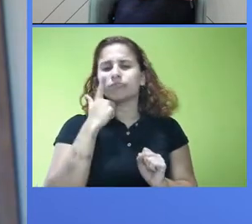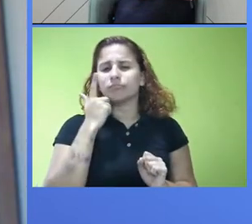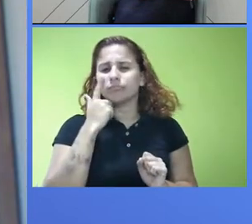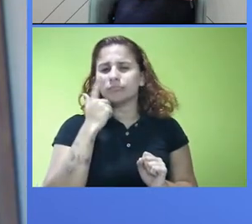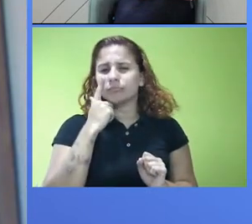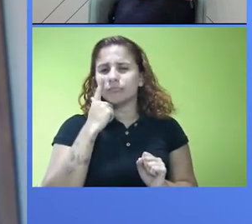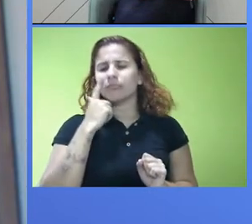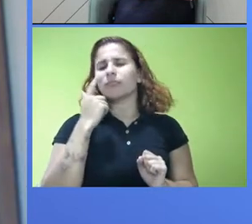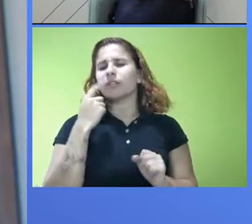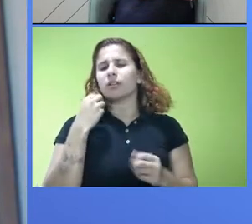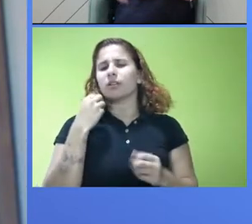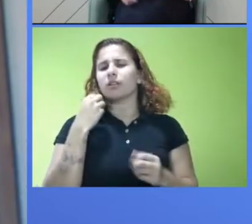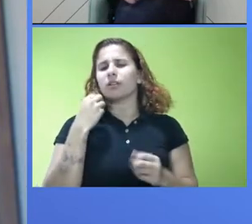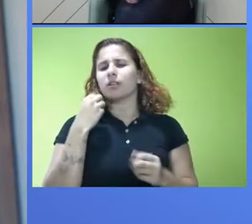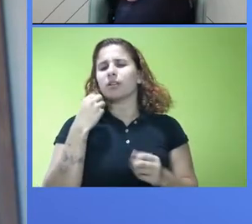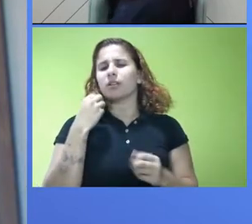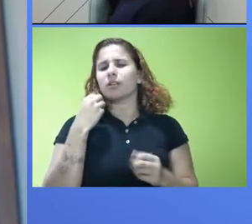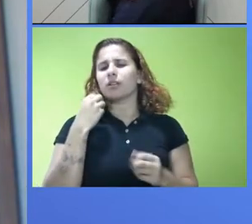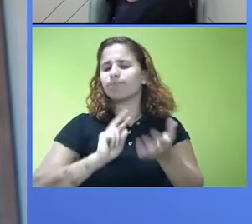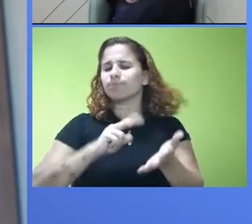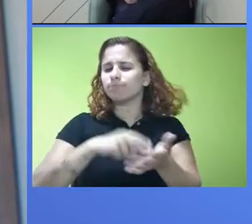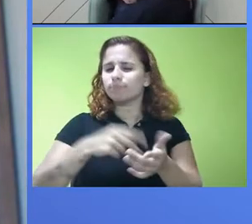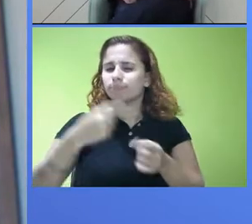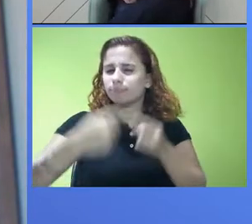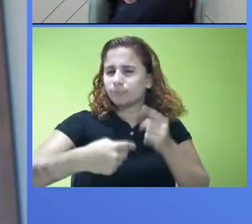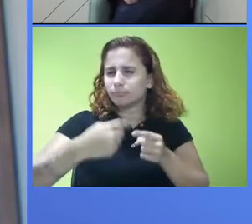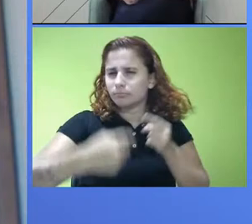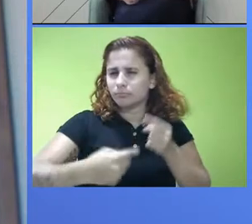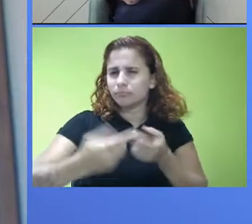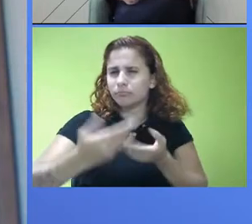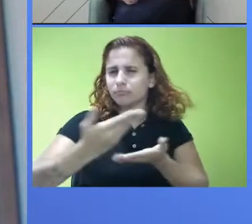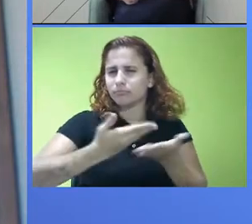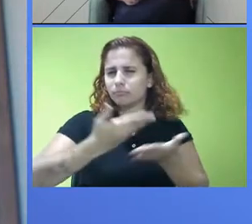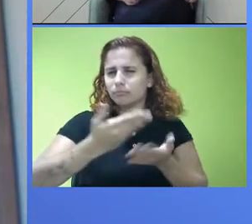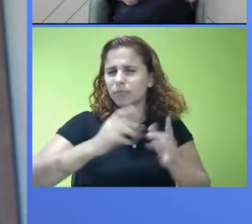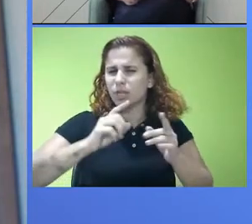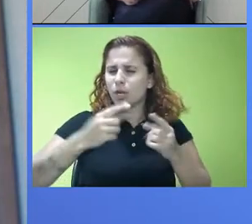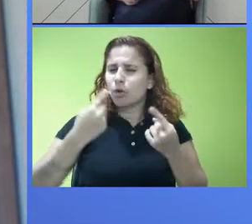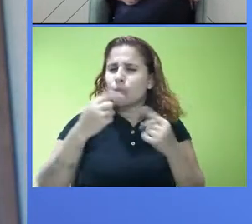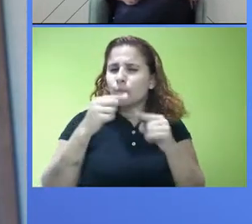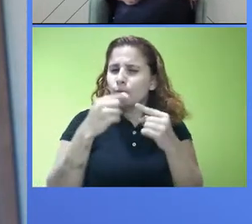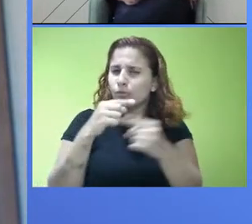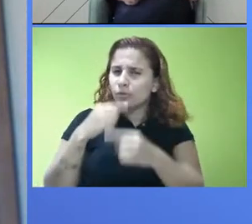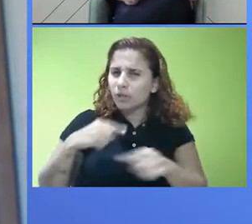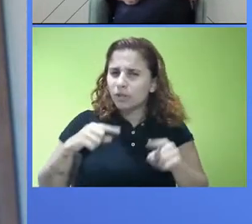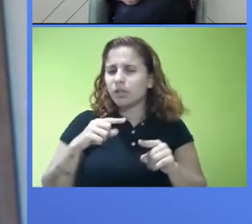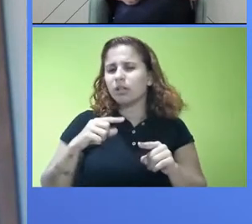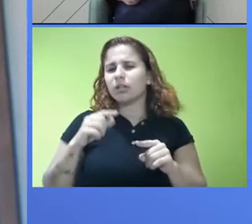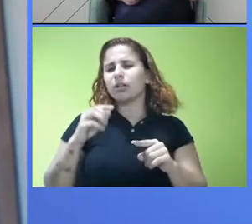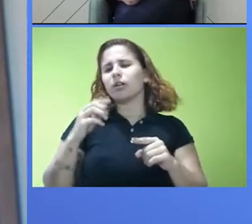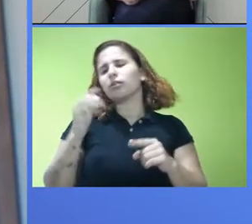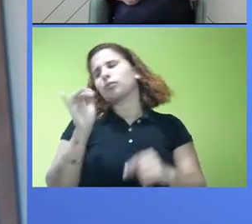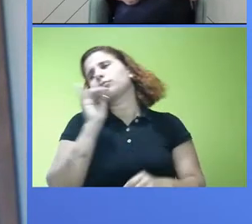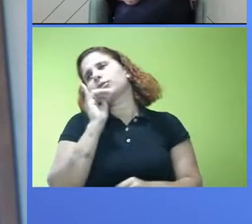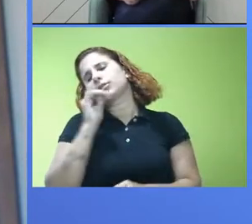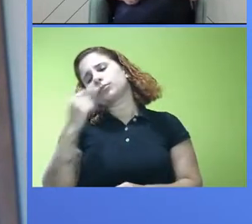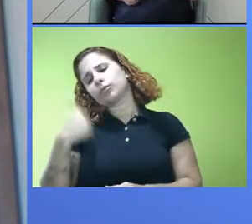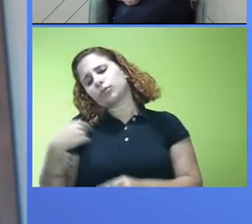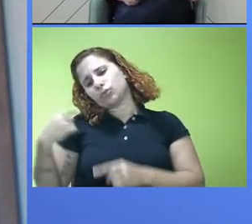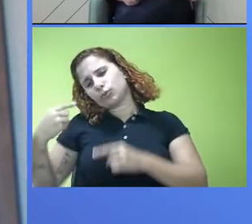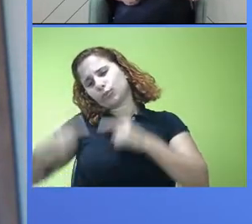certa forma, nos espaços em que nós estamos inseridos, seja na política em que nós estamos inseridos,